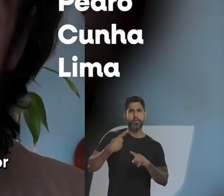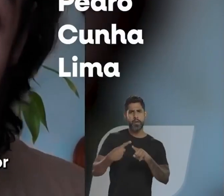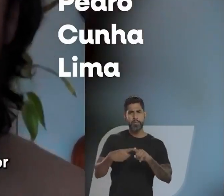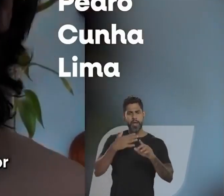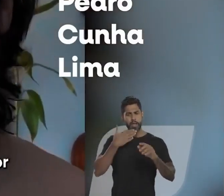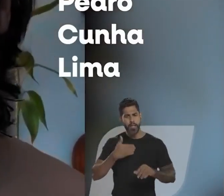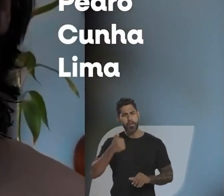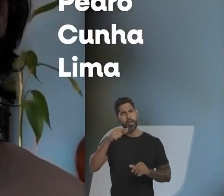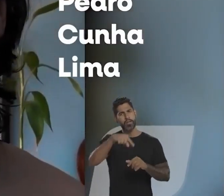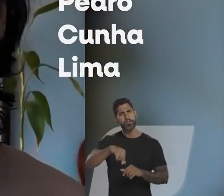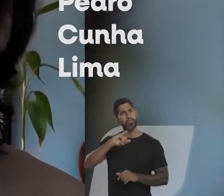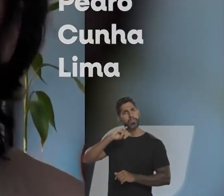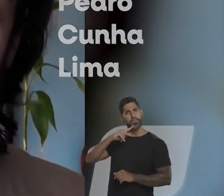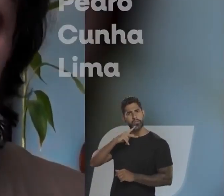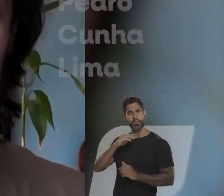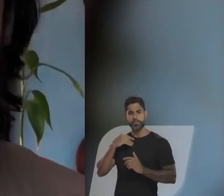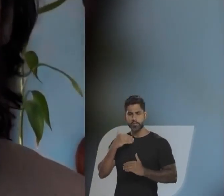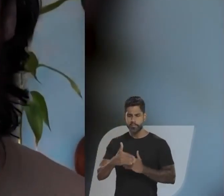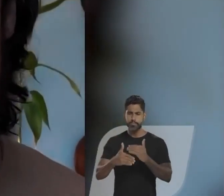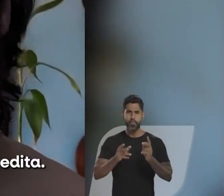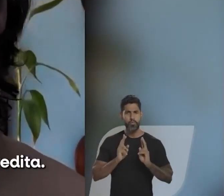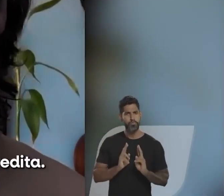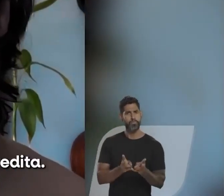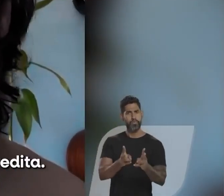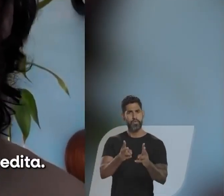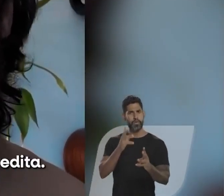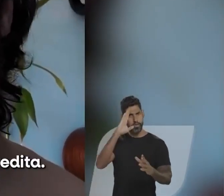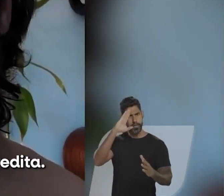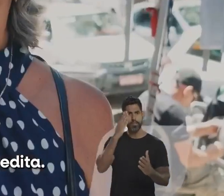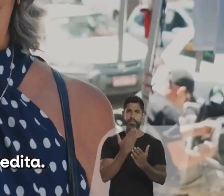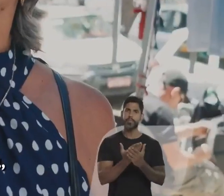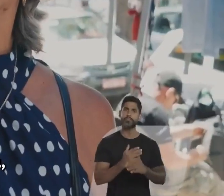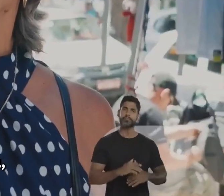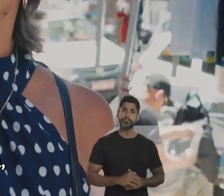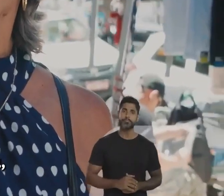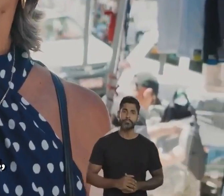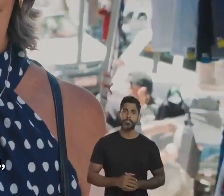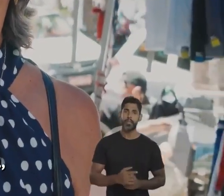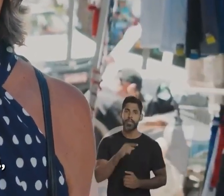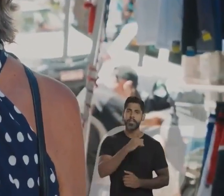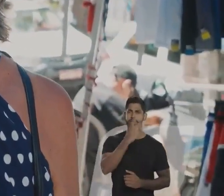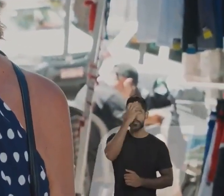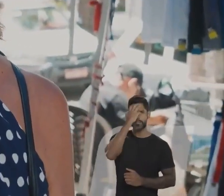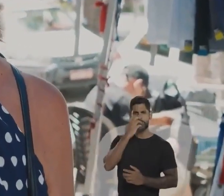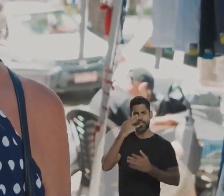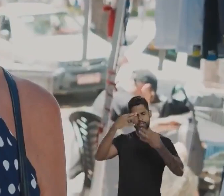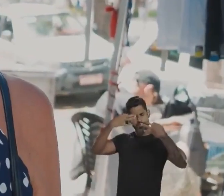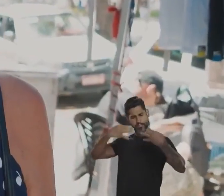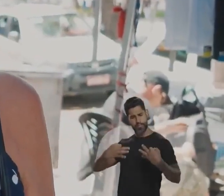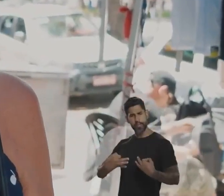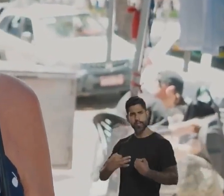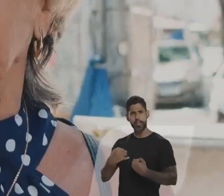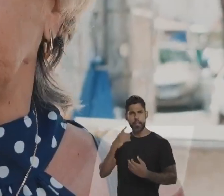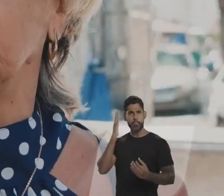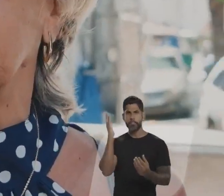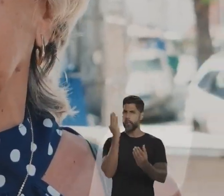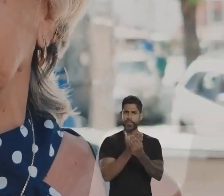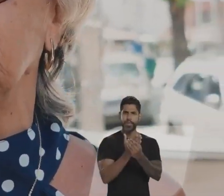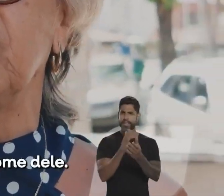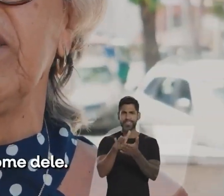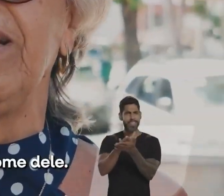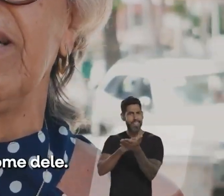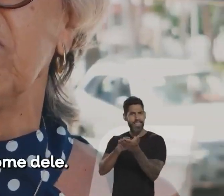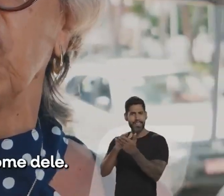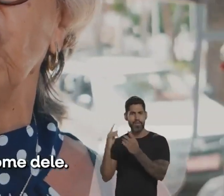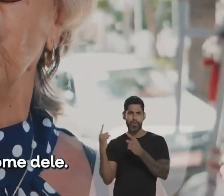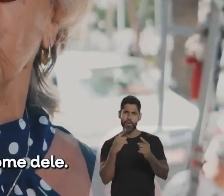acredito que é o melhor para João Pessoa. Vamos seguir em frente defendendo o que a gente acredita. E ele é uma pessoa séria, uma pessoa idônea. Não tem processo,